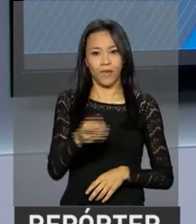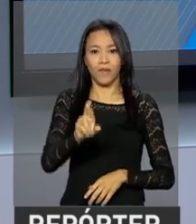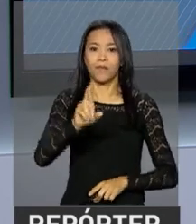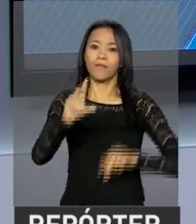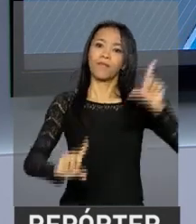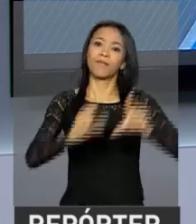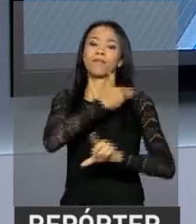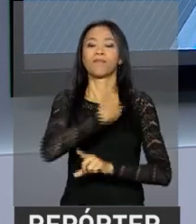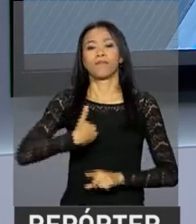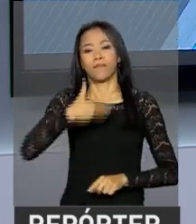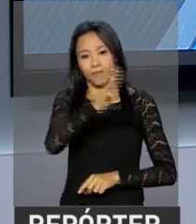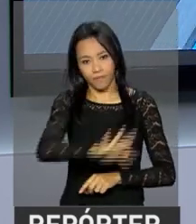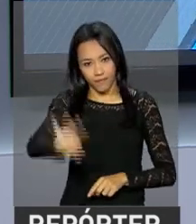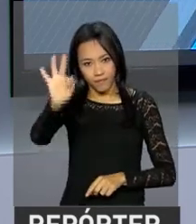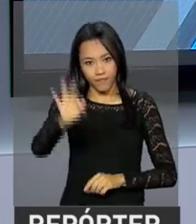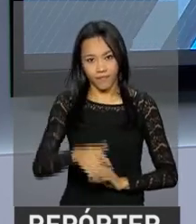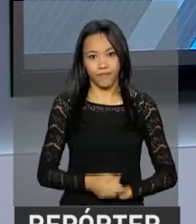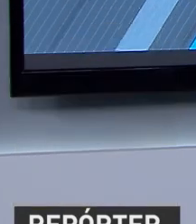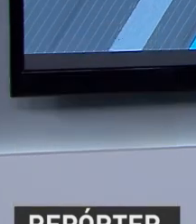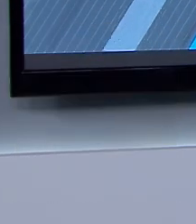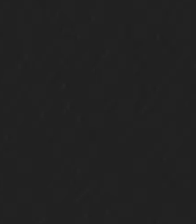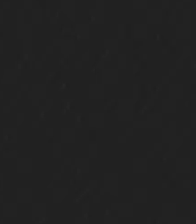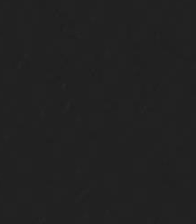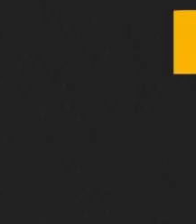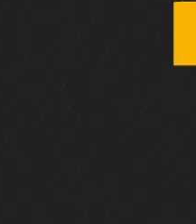nbr a tv do governo federal